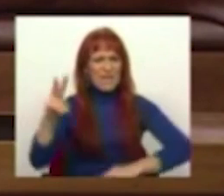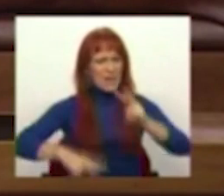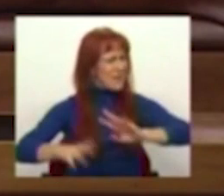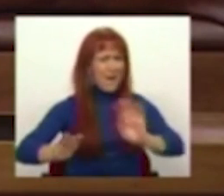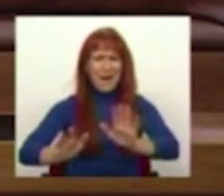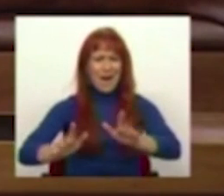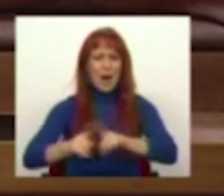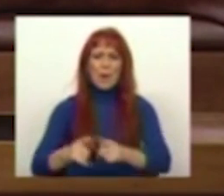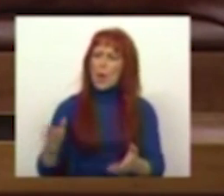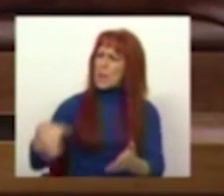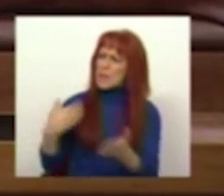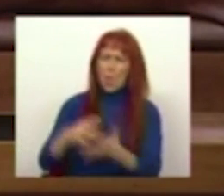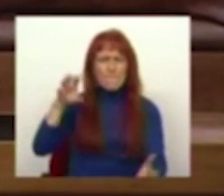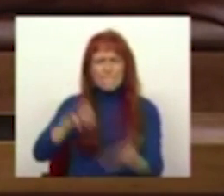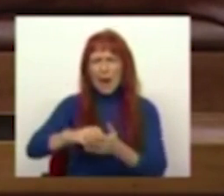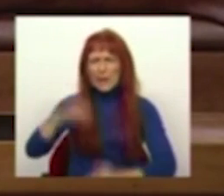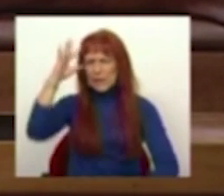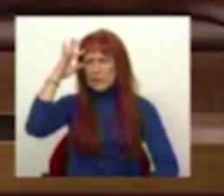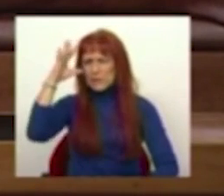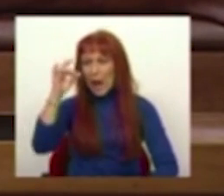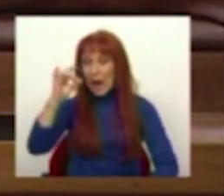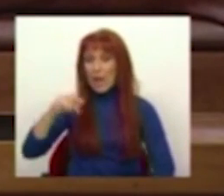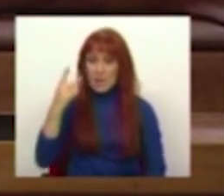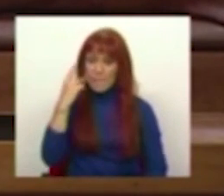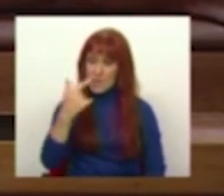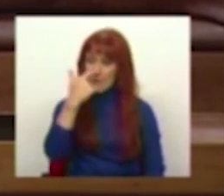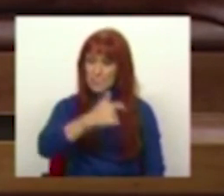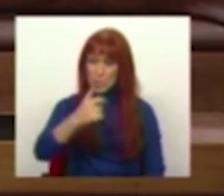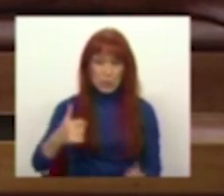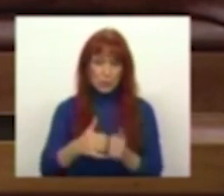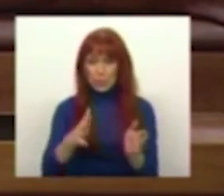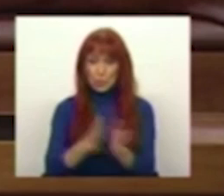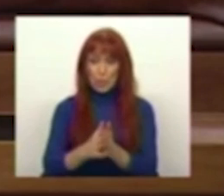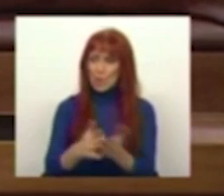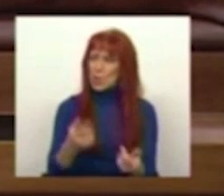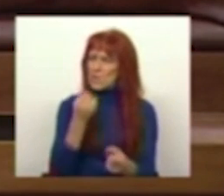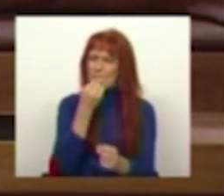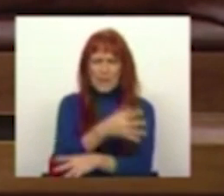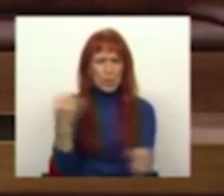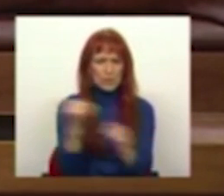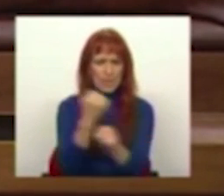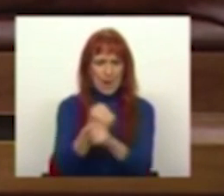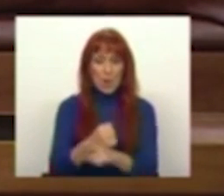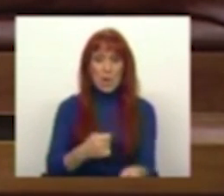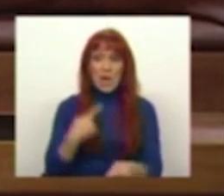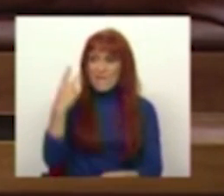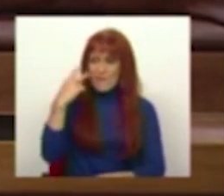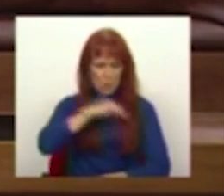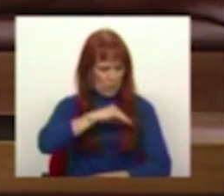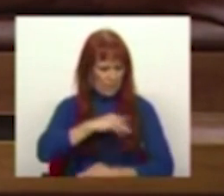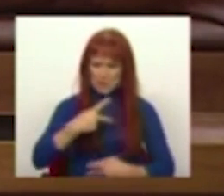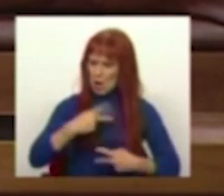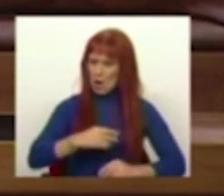financeira que deixou marcas profundas na vida de todos aqueles que ficaram sem emprego, que viram os seus